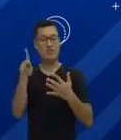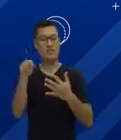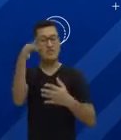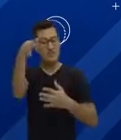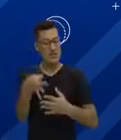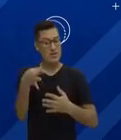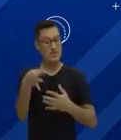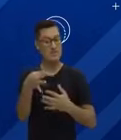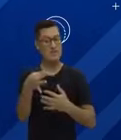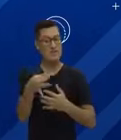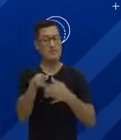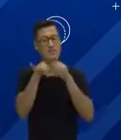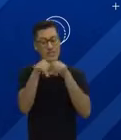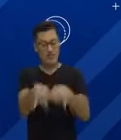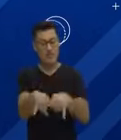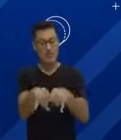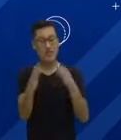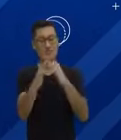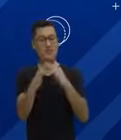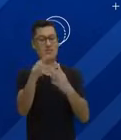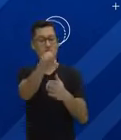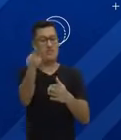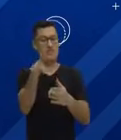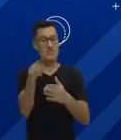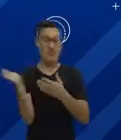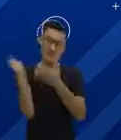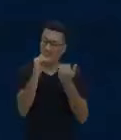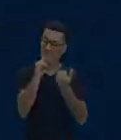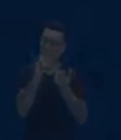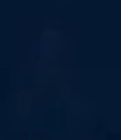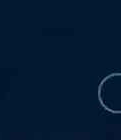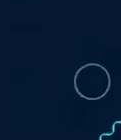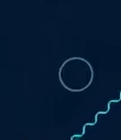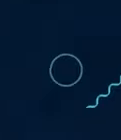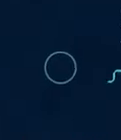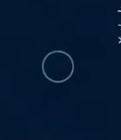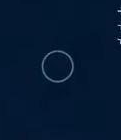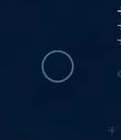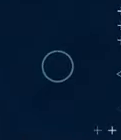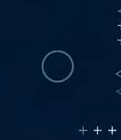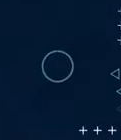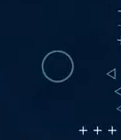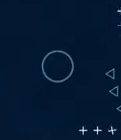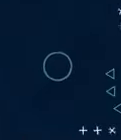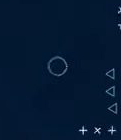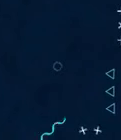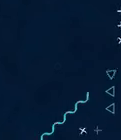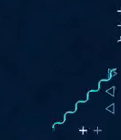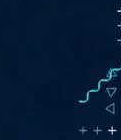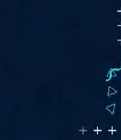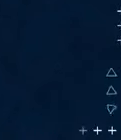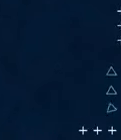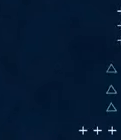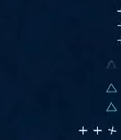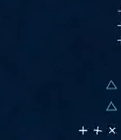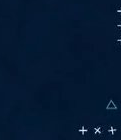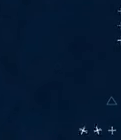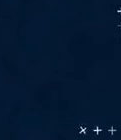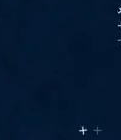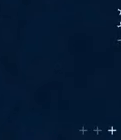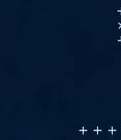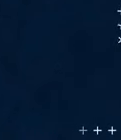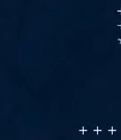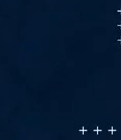querido? E fiquem em casa. Vamos para essa aula? Objetivo específico: identificar a